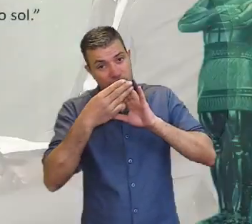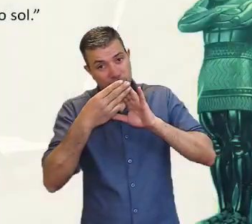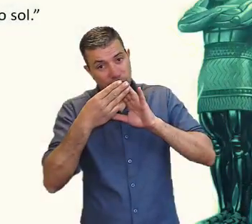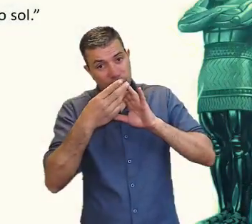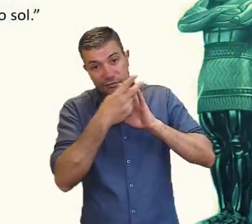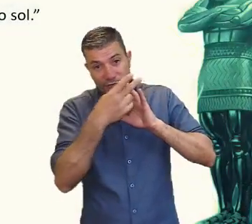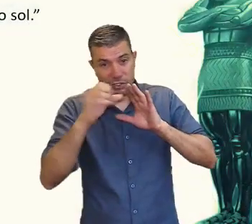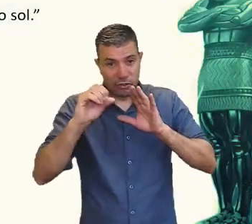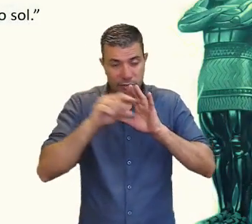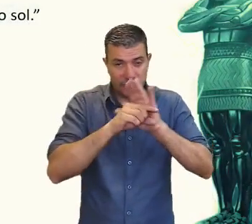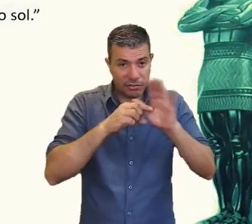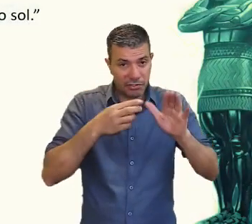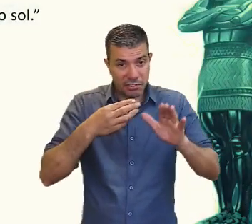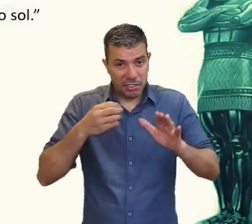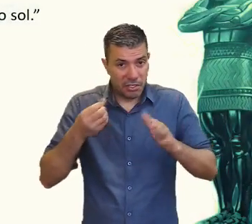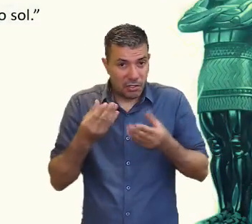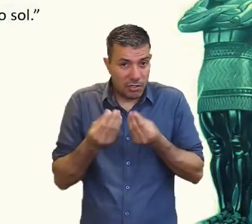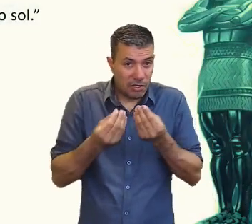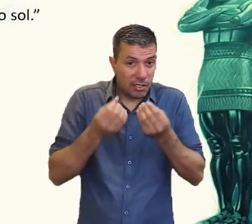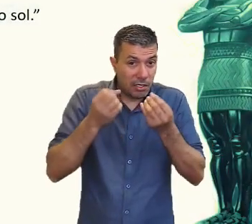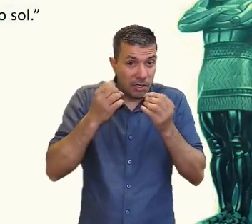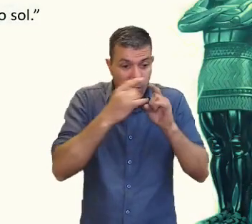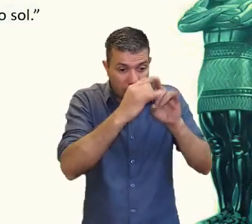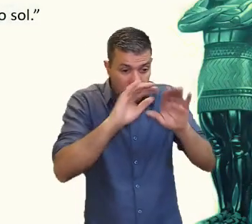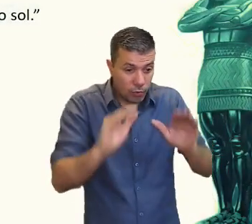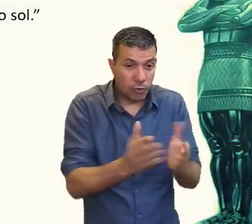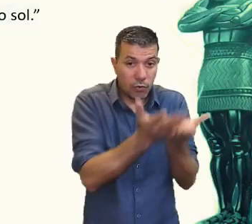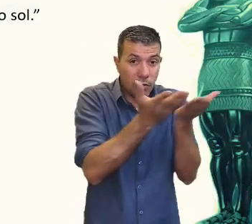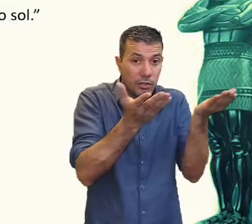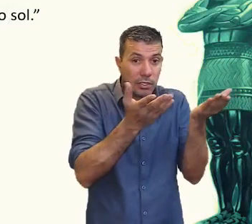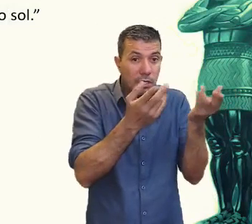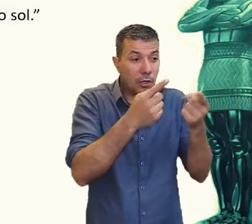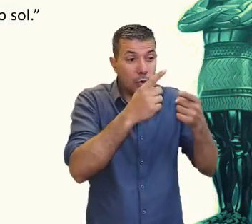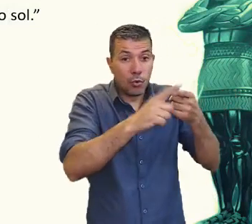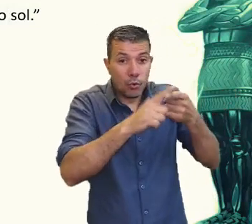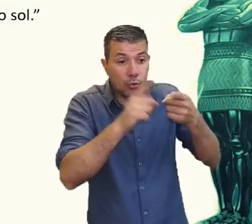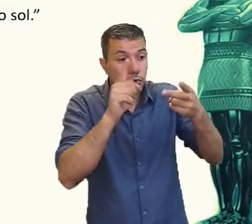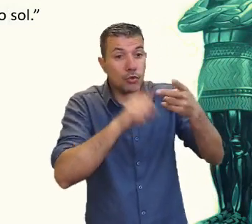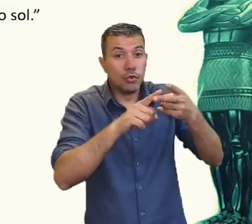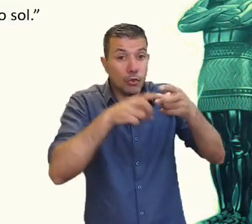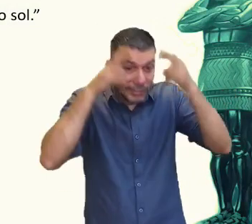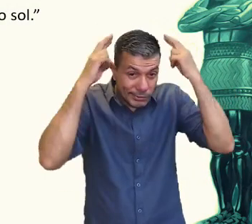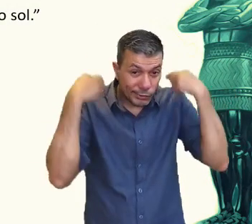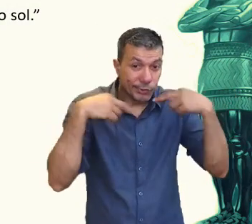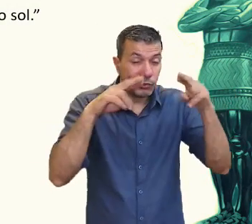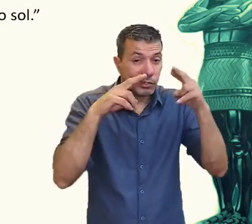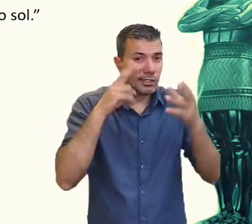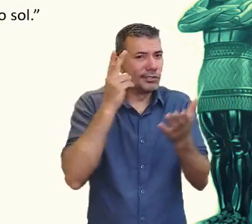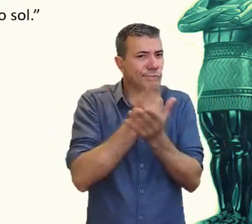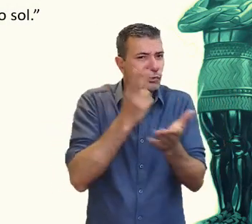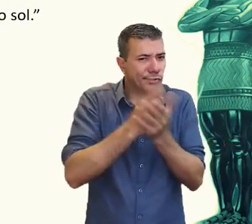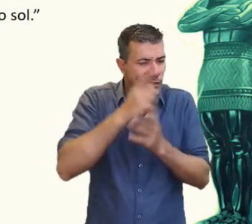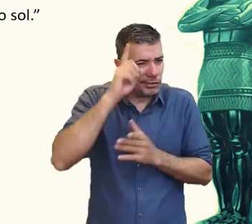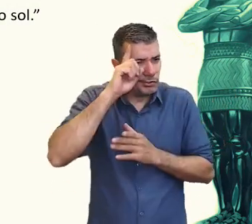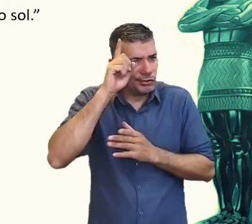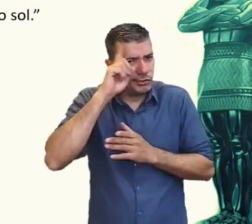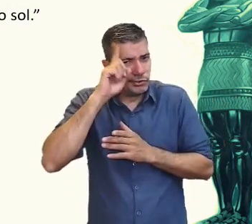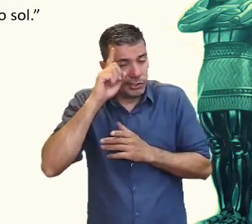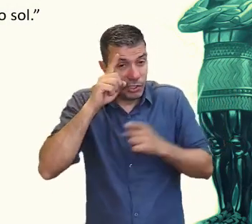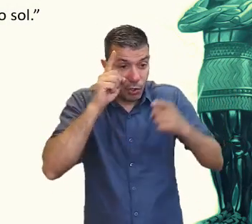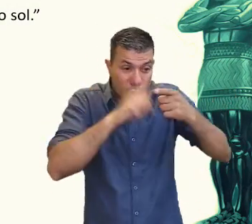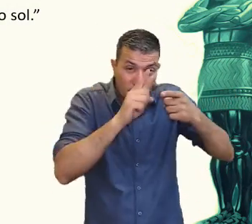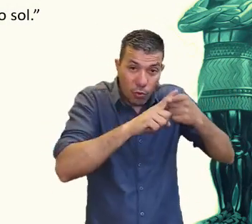isto, pois, é o que oferecereis sobre o altar, dois cordeiros de um ano, cada dia, continuamente. Um